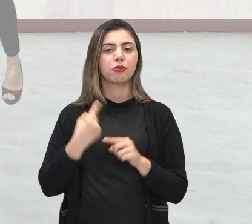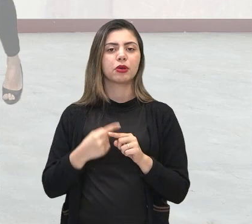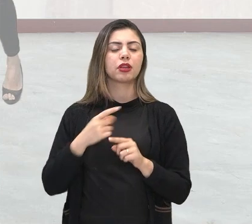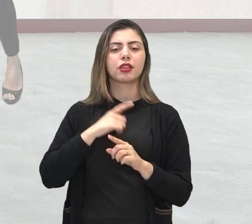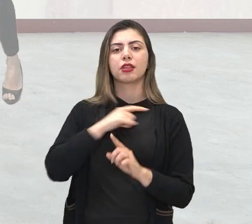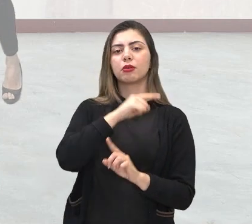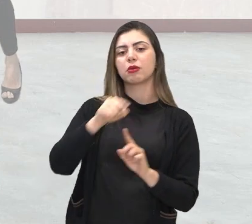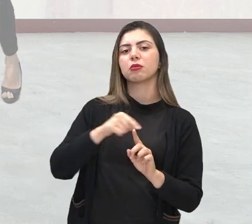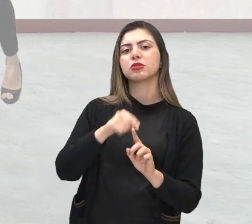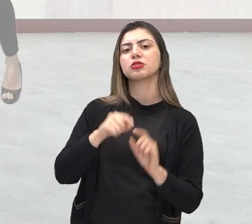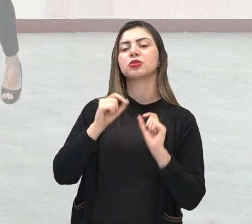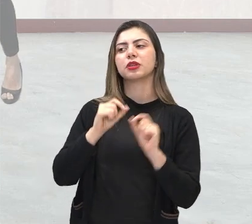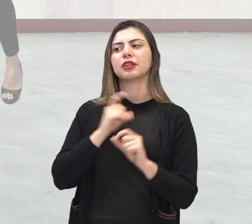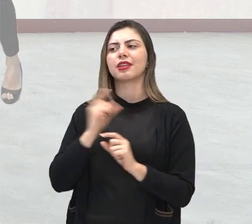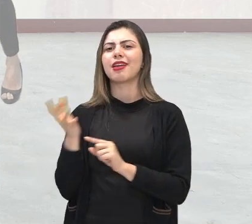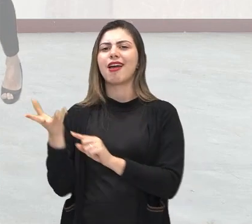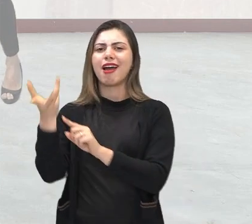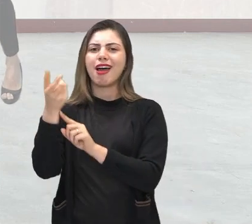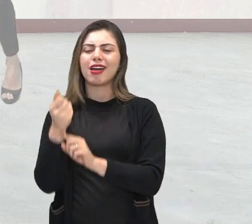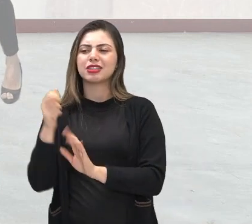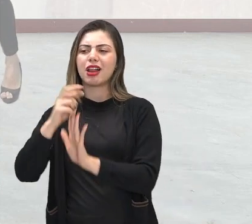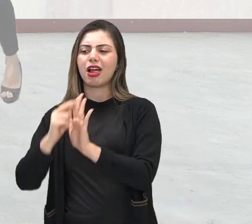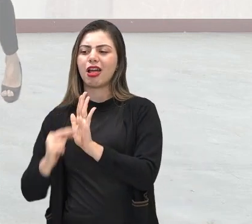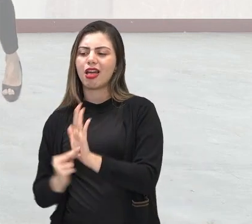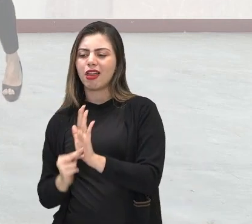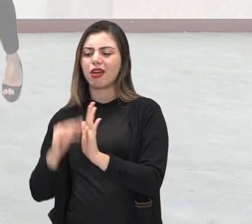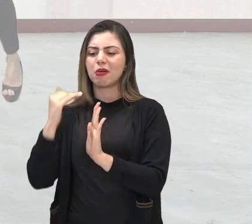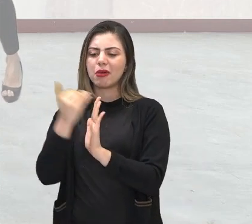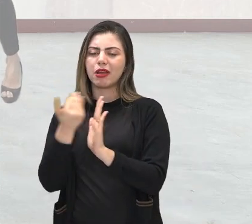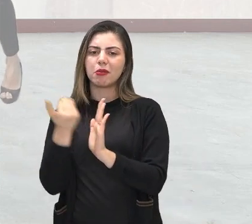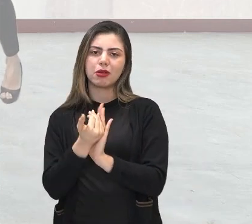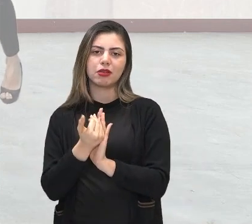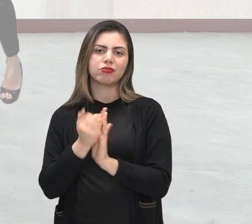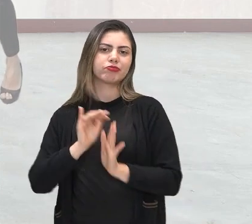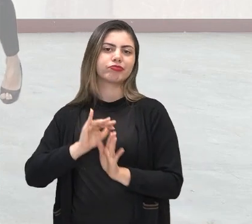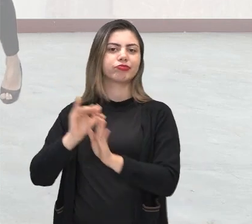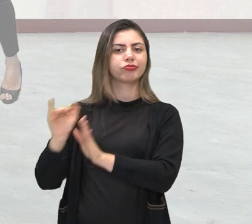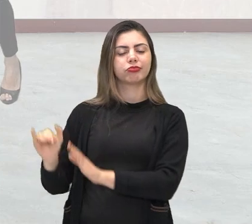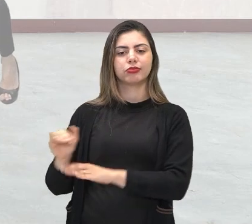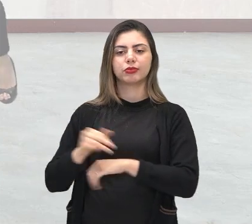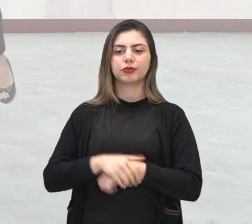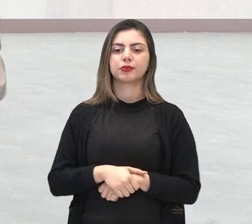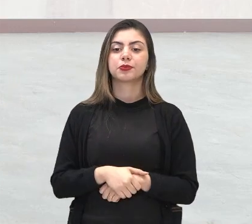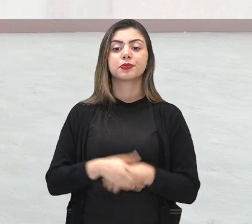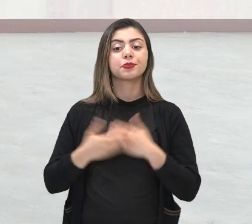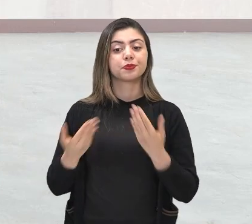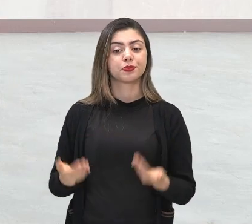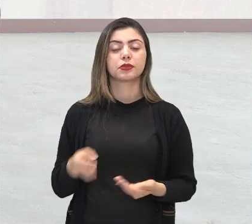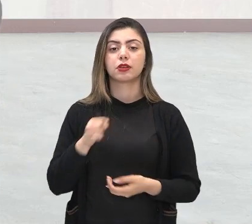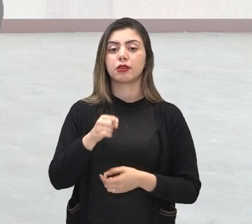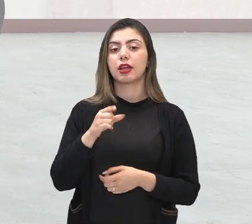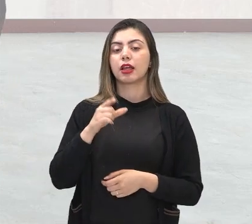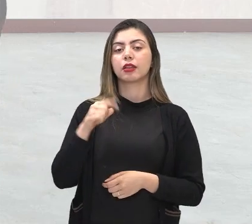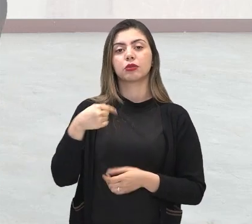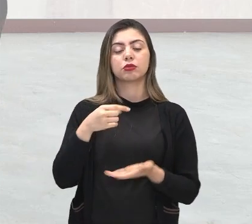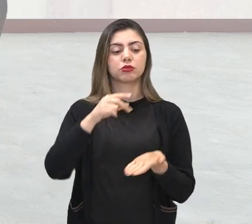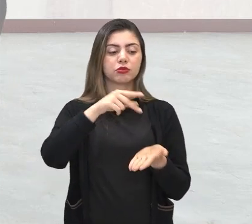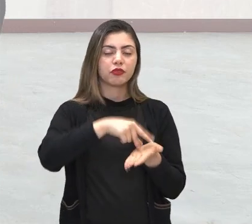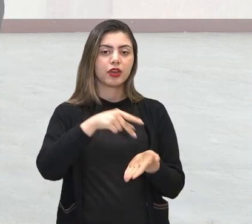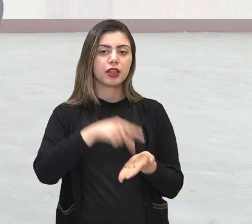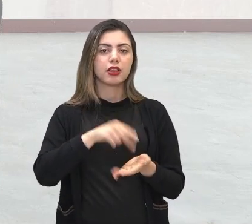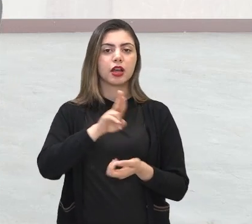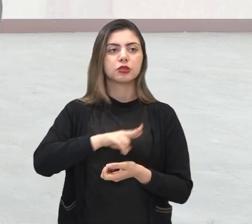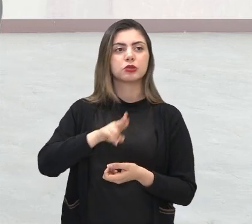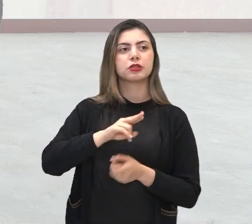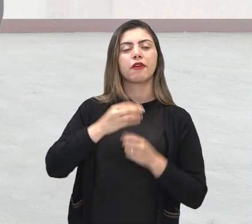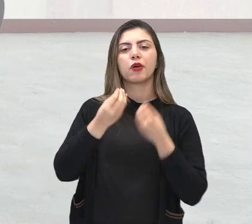neoclássica que apresentavam narrativas idealizadas os realistas buscavam apresentar